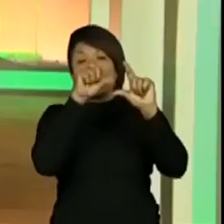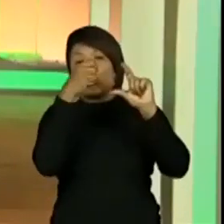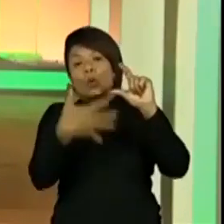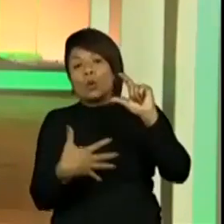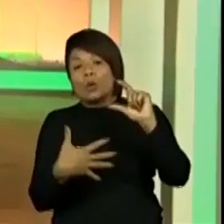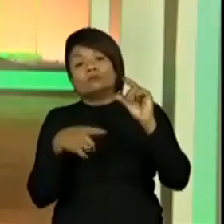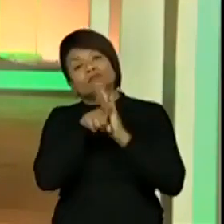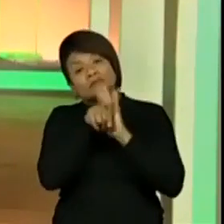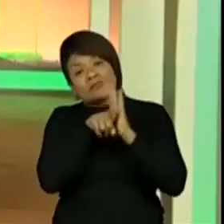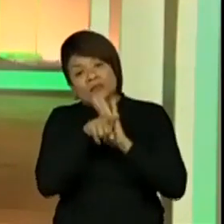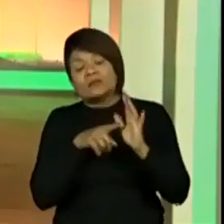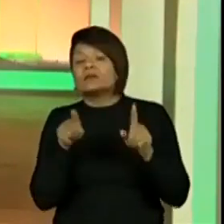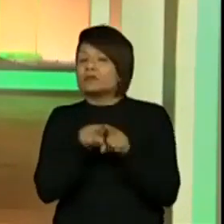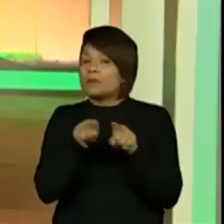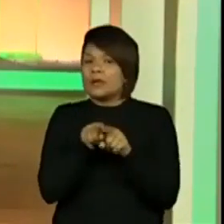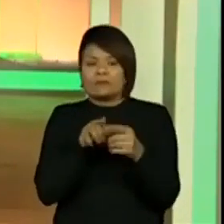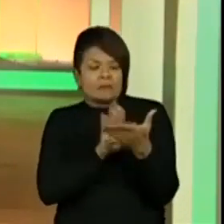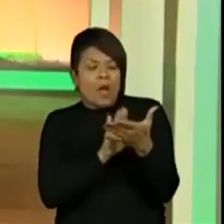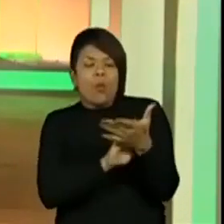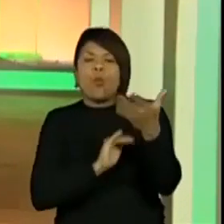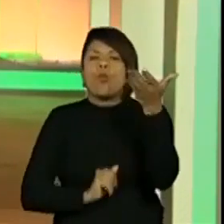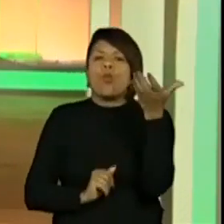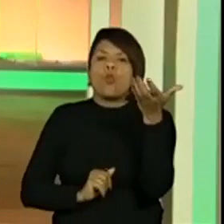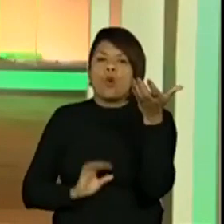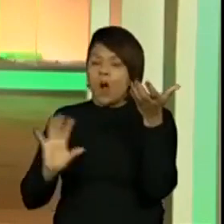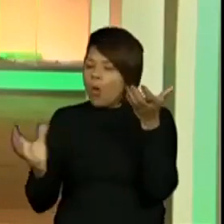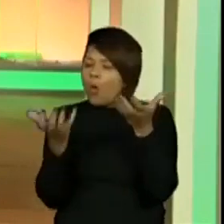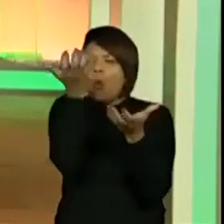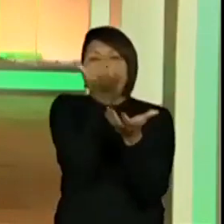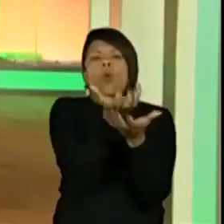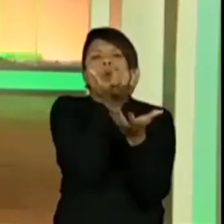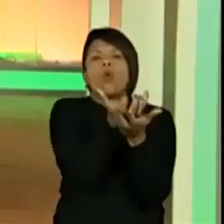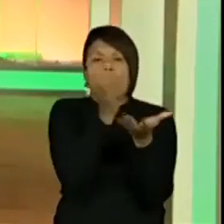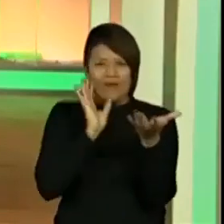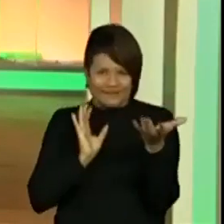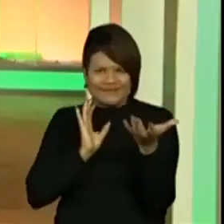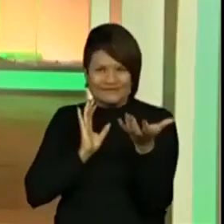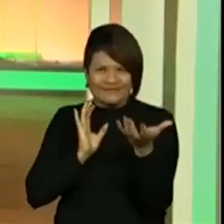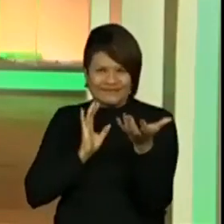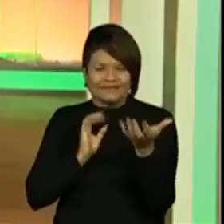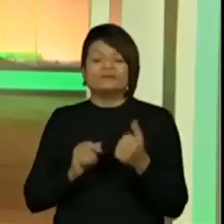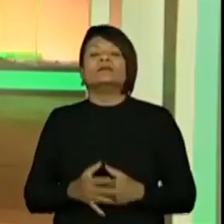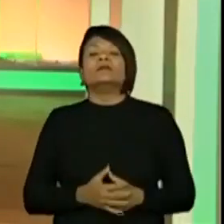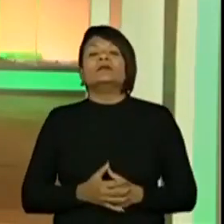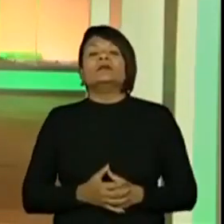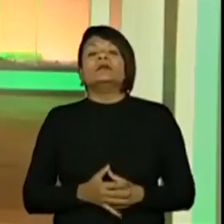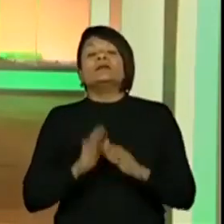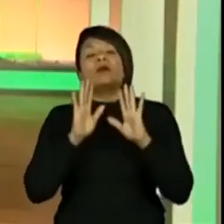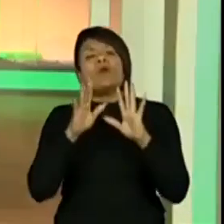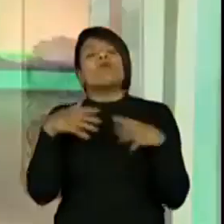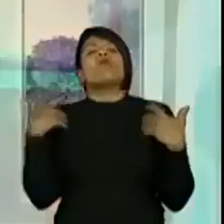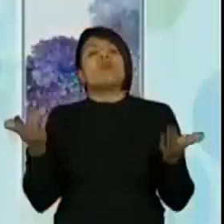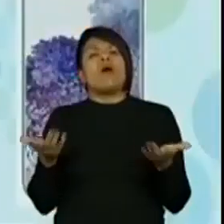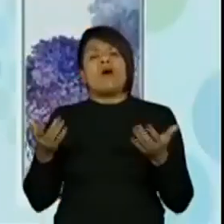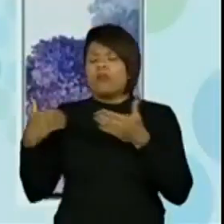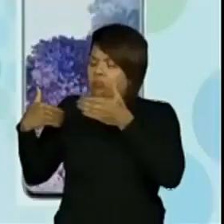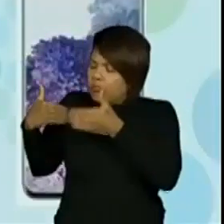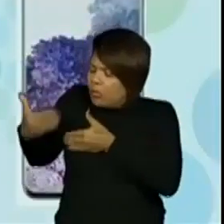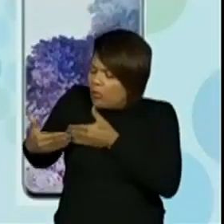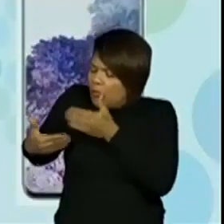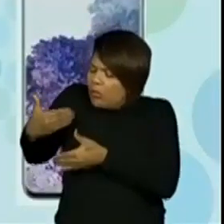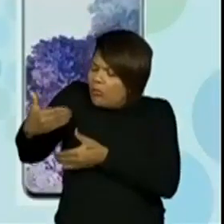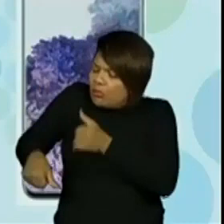pesquisa. Tudo ali. Então está tudo na minha mão, o mundo está na minha mão. Quer dizer, quais foram as transformações do